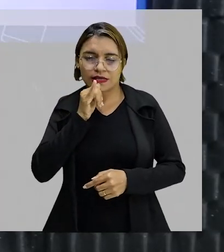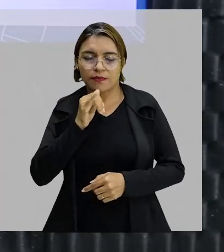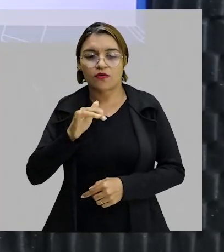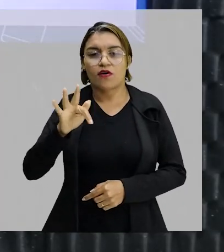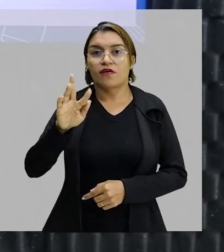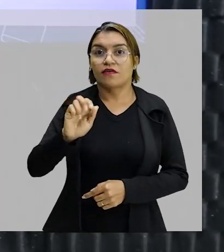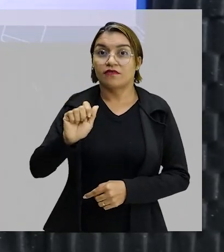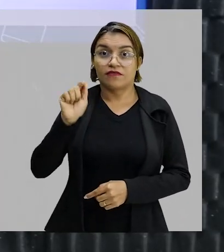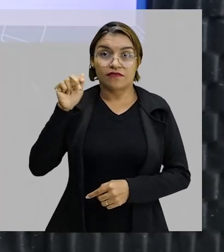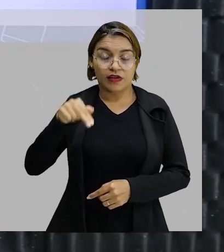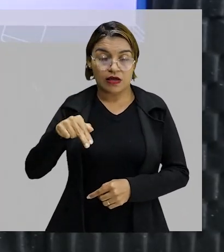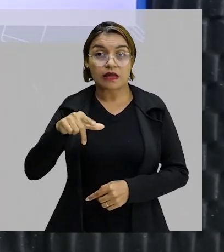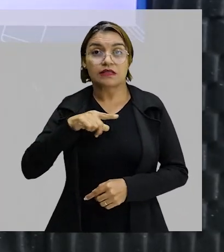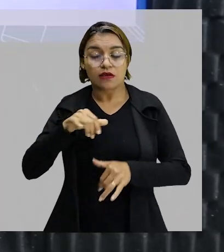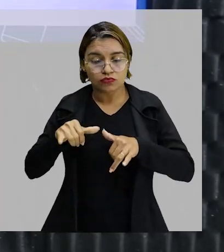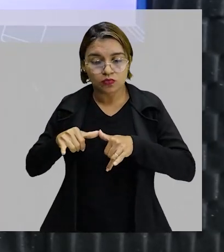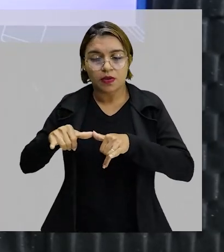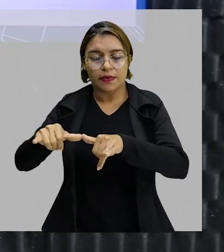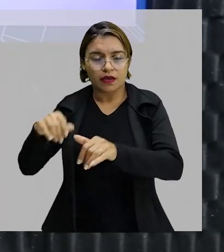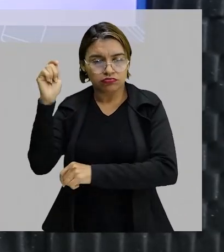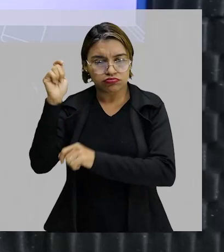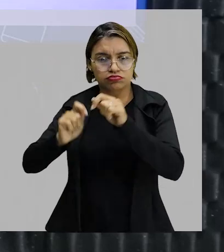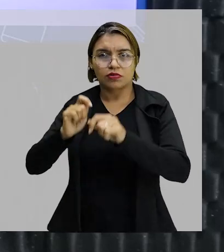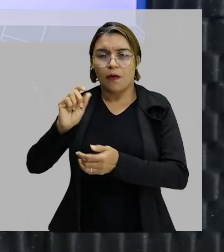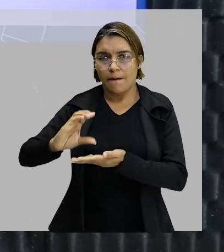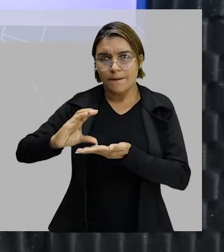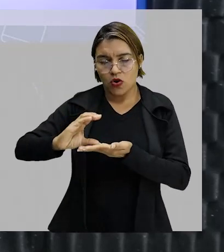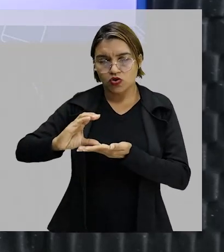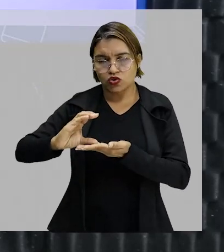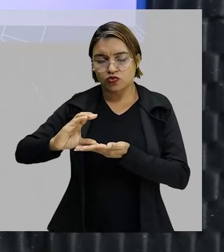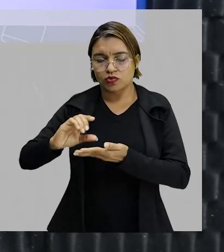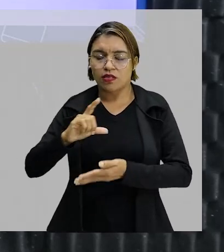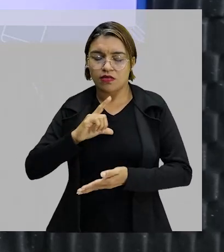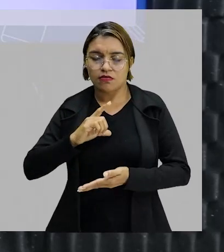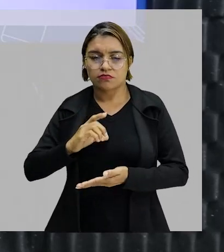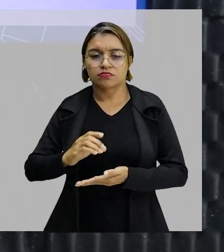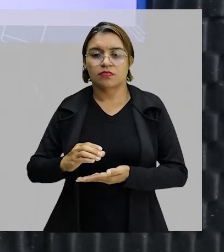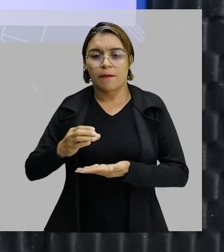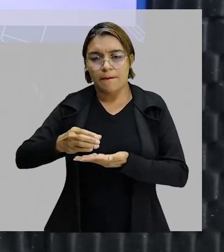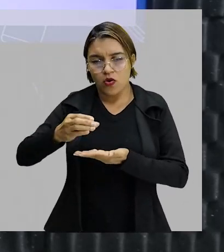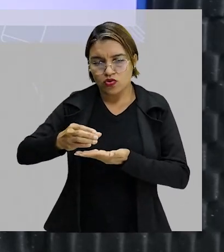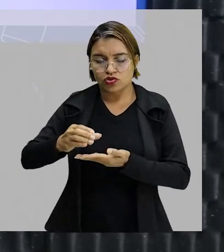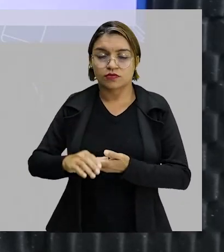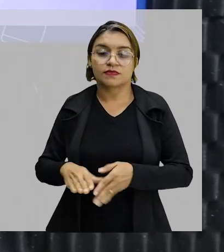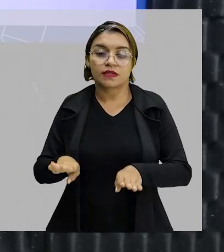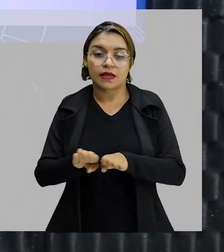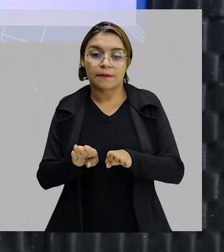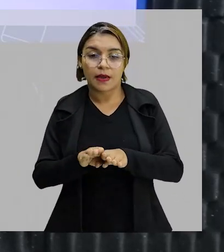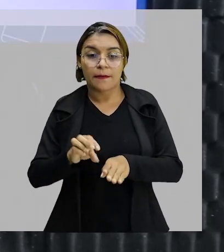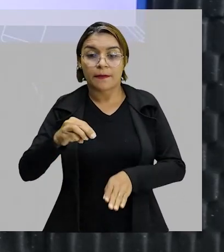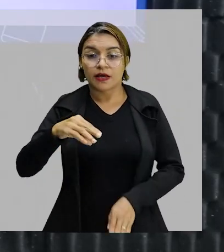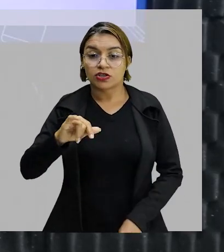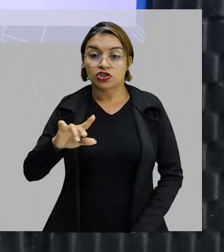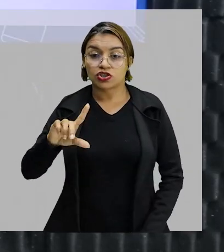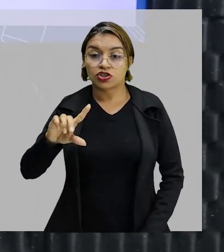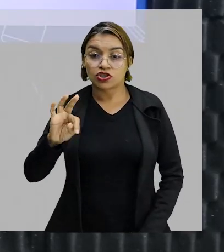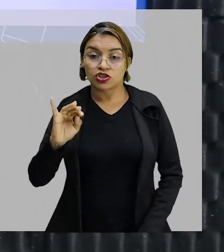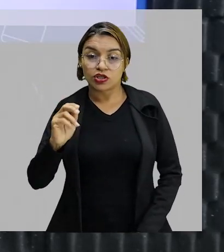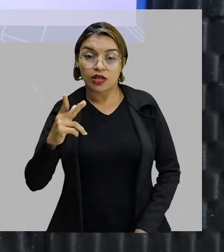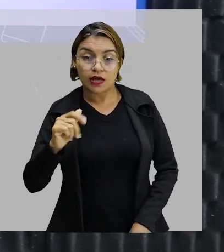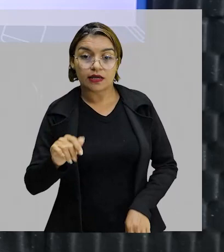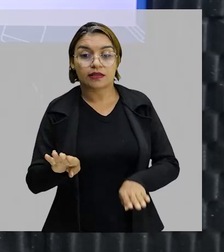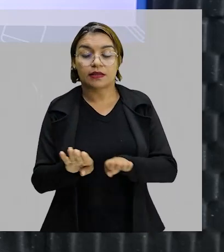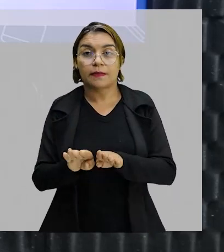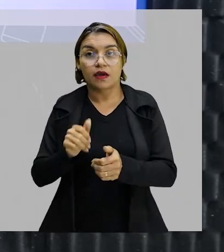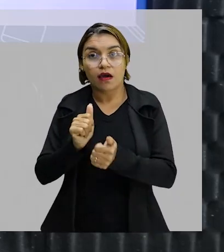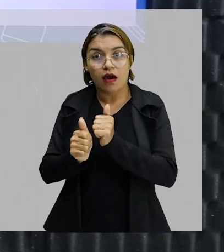tem industrializado no supermercado, né? Tem aquele potinho de flan, né? O flan, as natilhas, o arroz